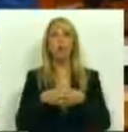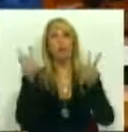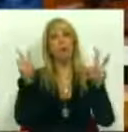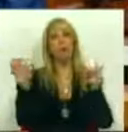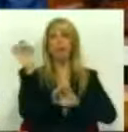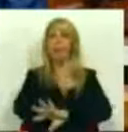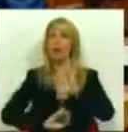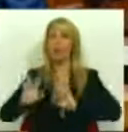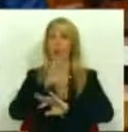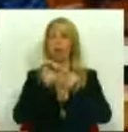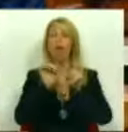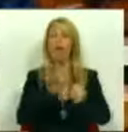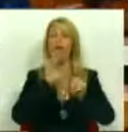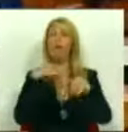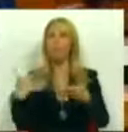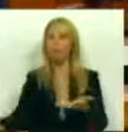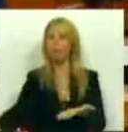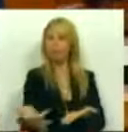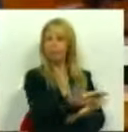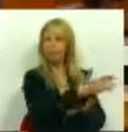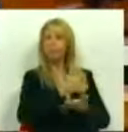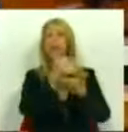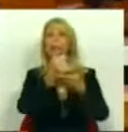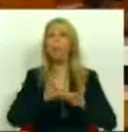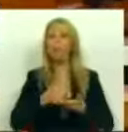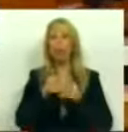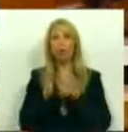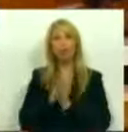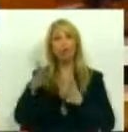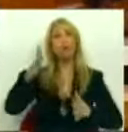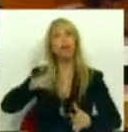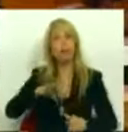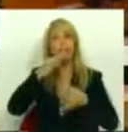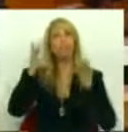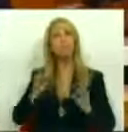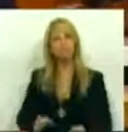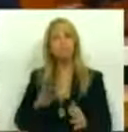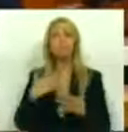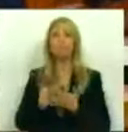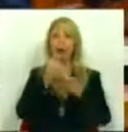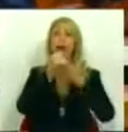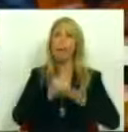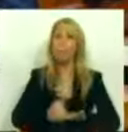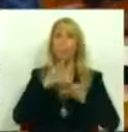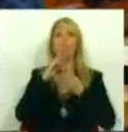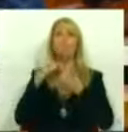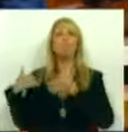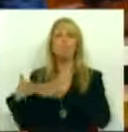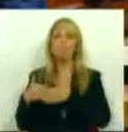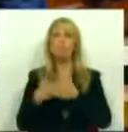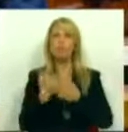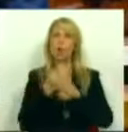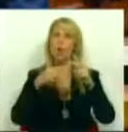Europeus e possa aí recolher os contributos de todos aqueles que querem efetivamente contribuir para o processo de